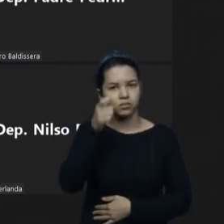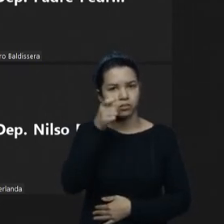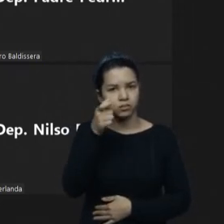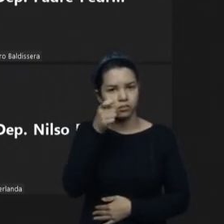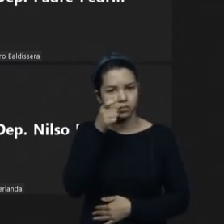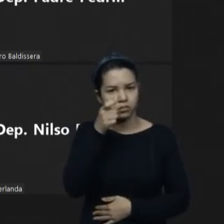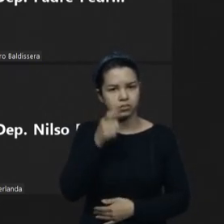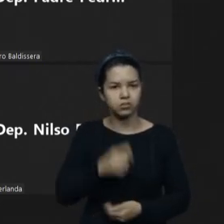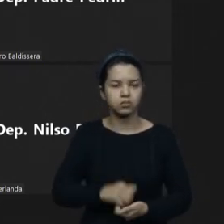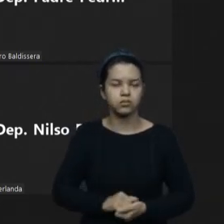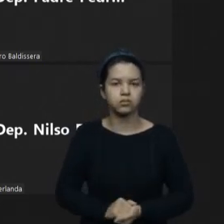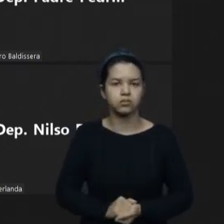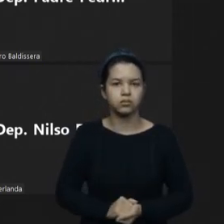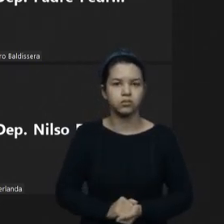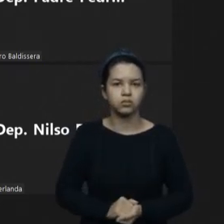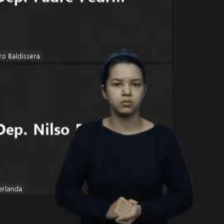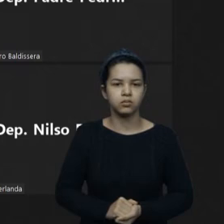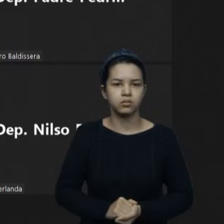acompanham.